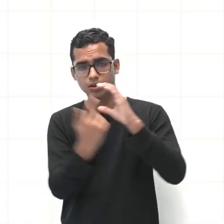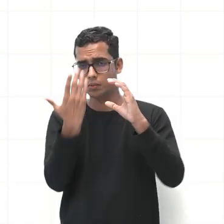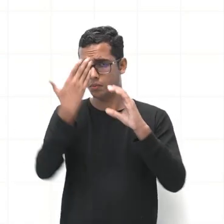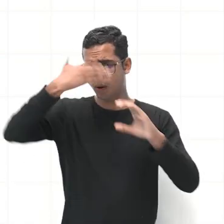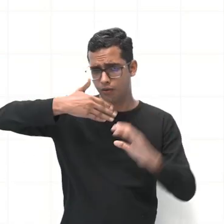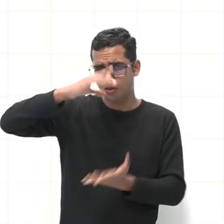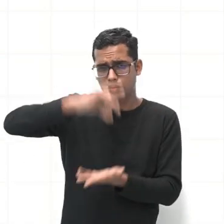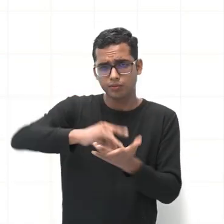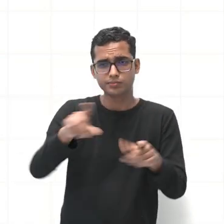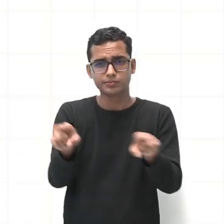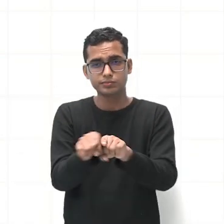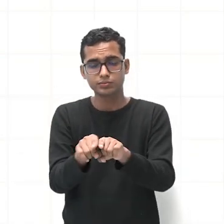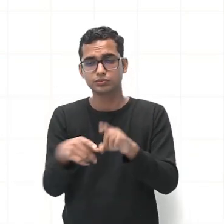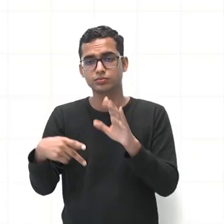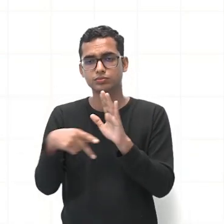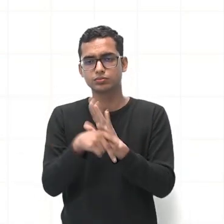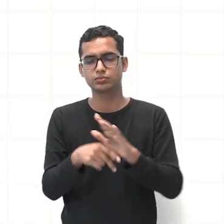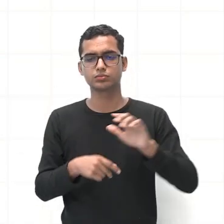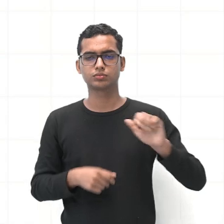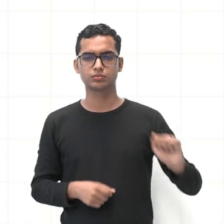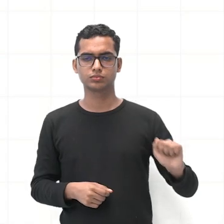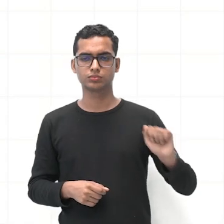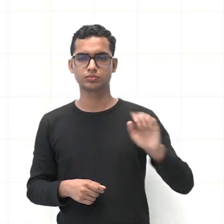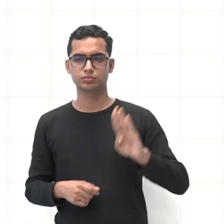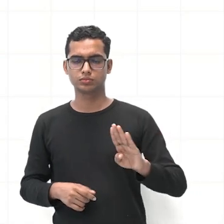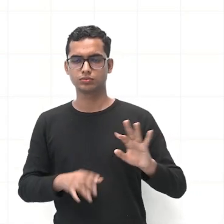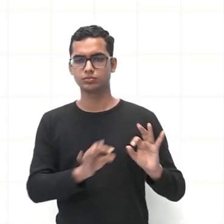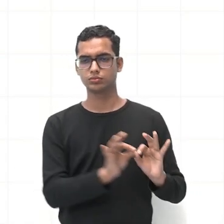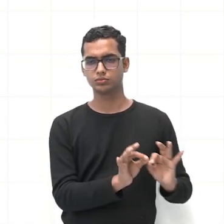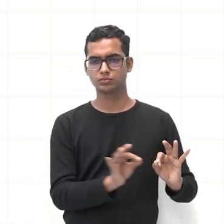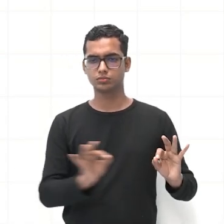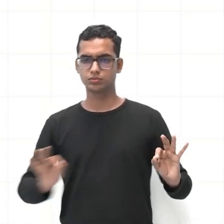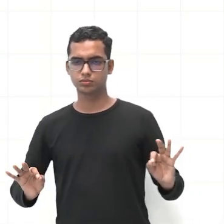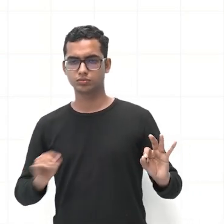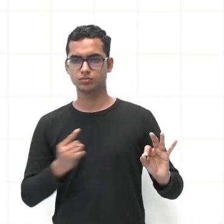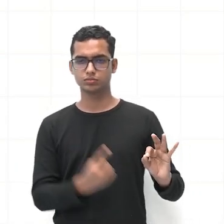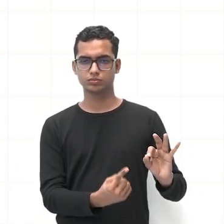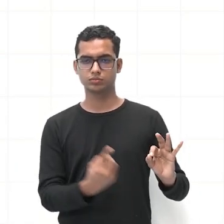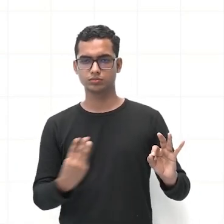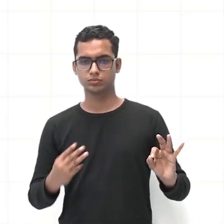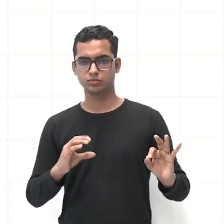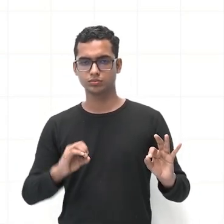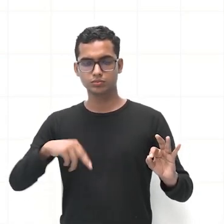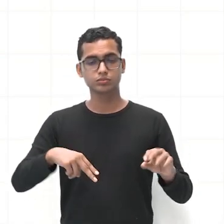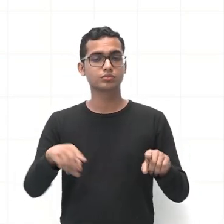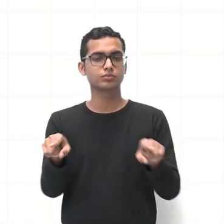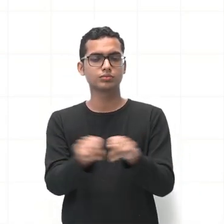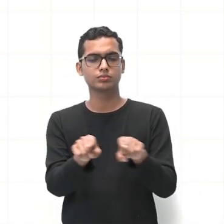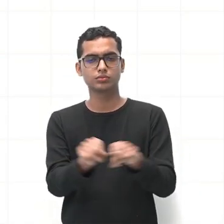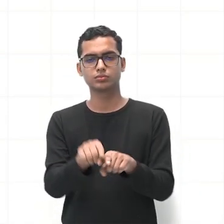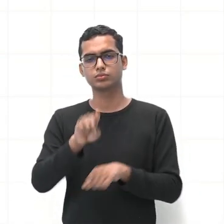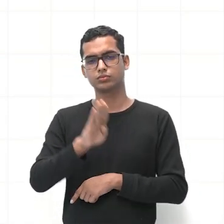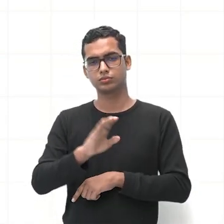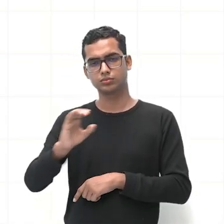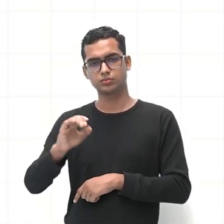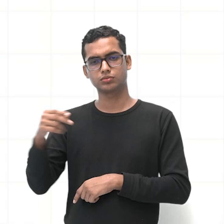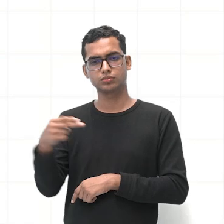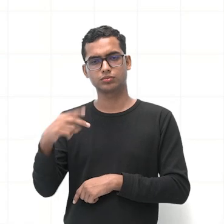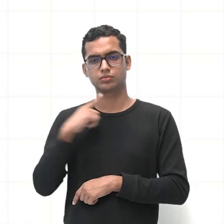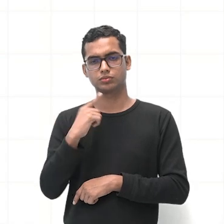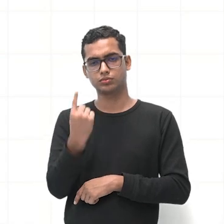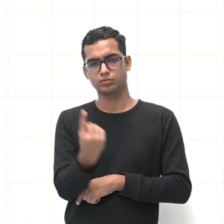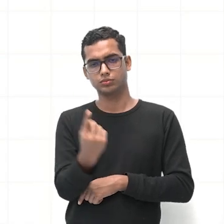segmentos AB de 13 centímetros, BC de 12 centímetros e AC de